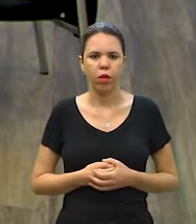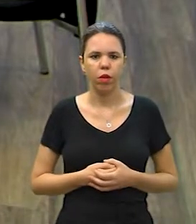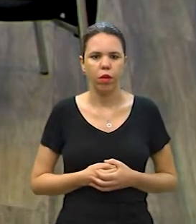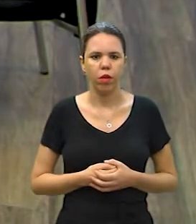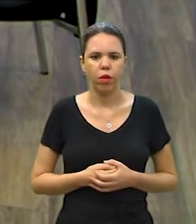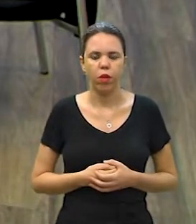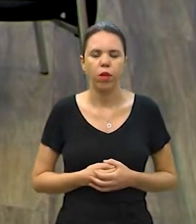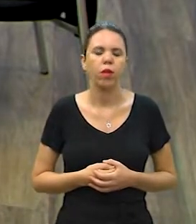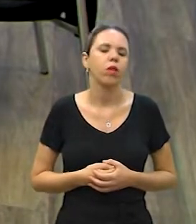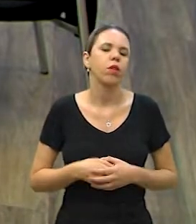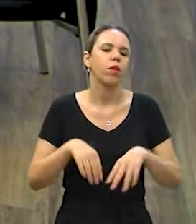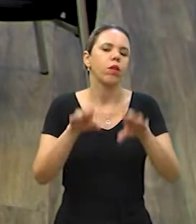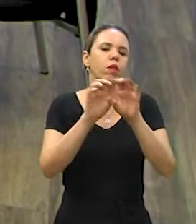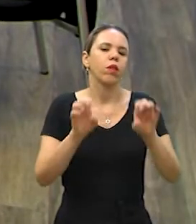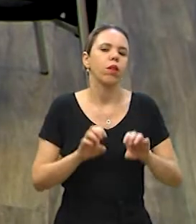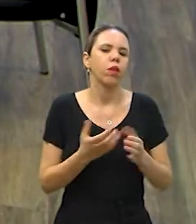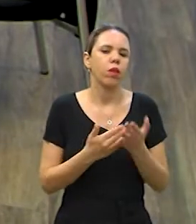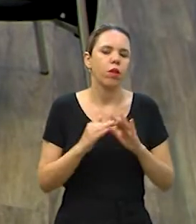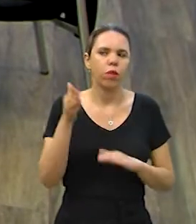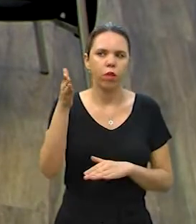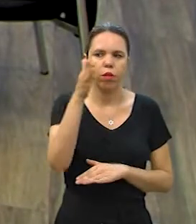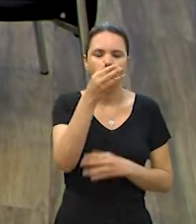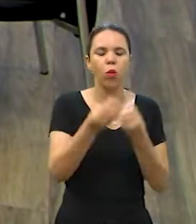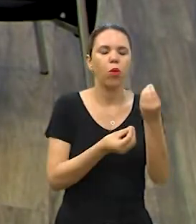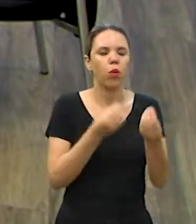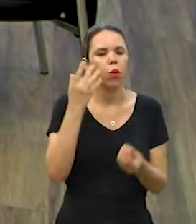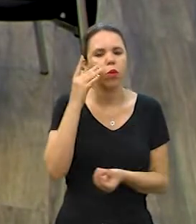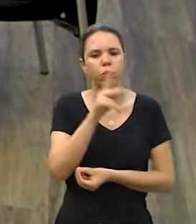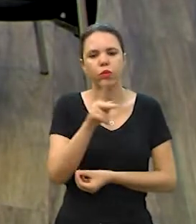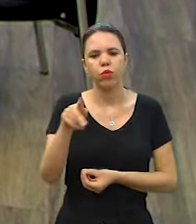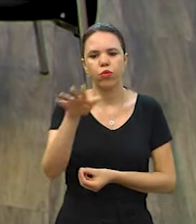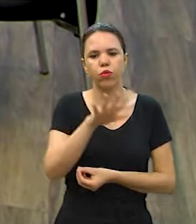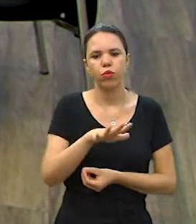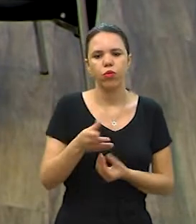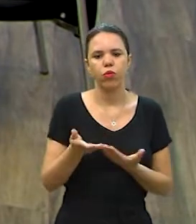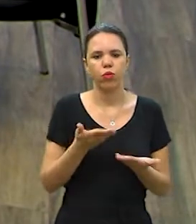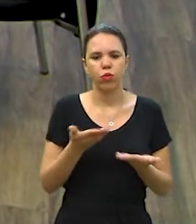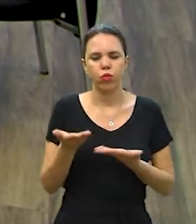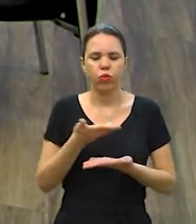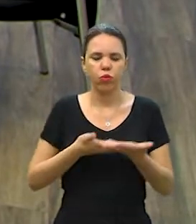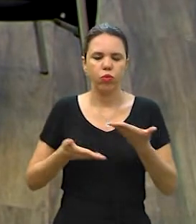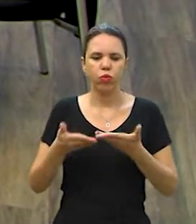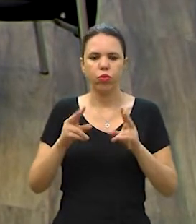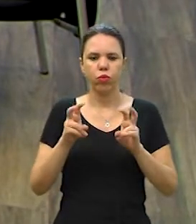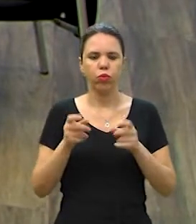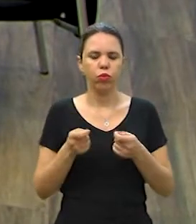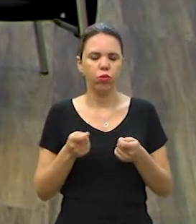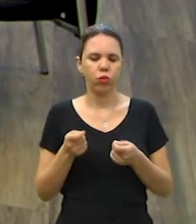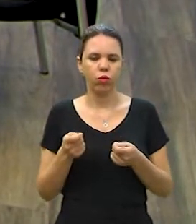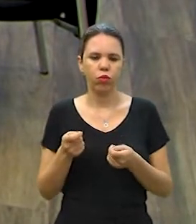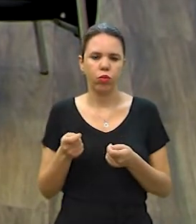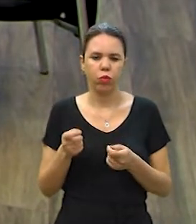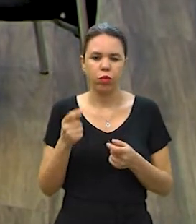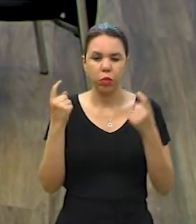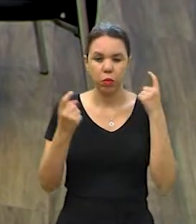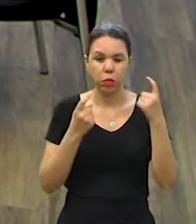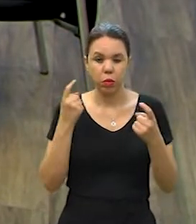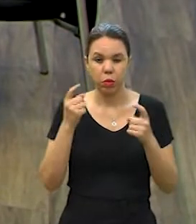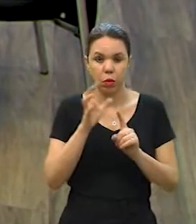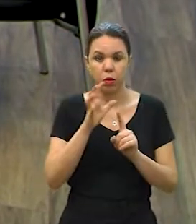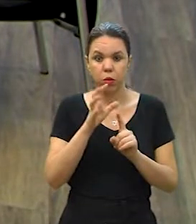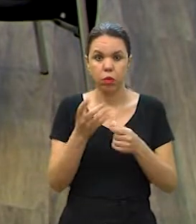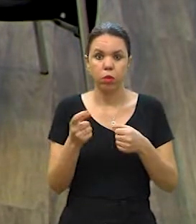sobre as estruturas das escolas, como é que os professores estão lidando com este assunto? Há o receio, há a pressão